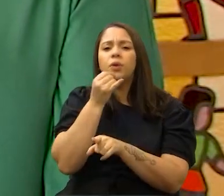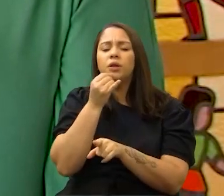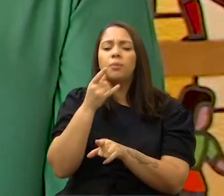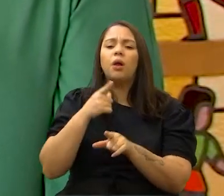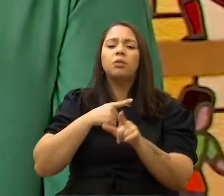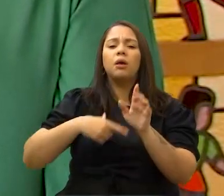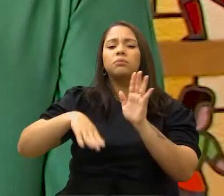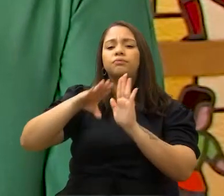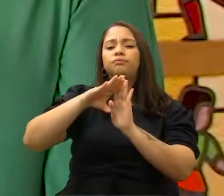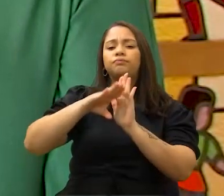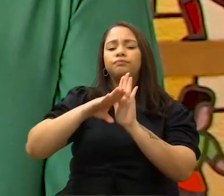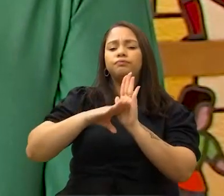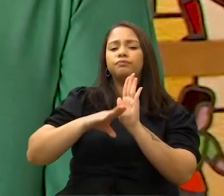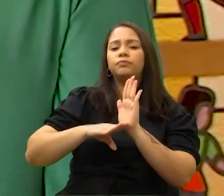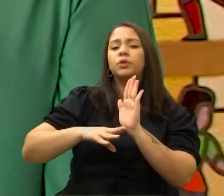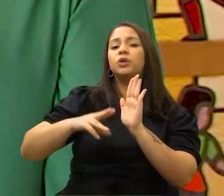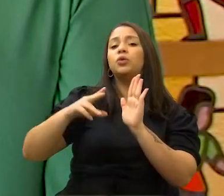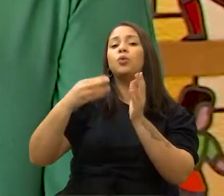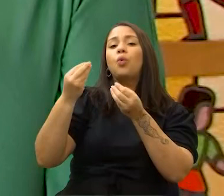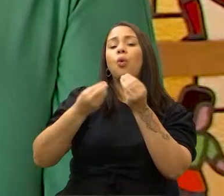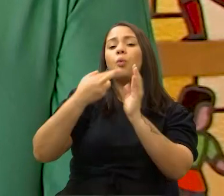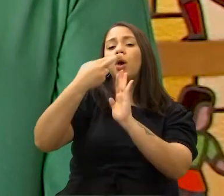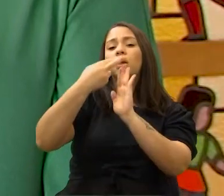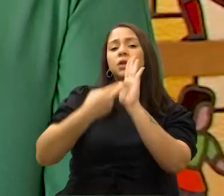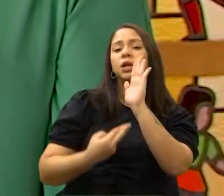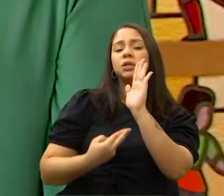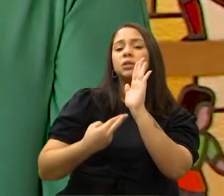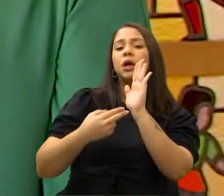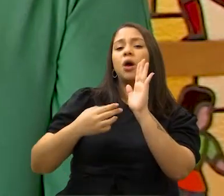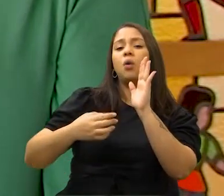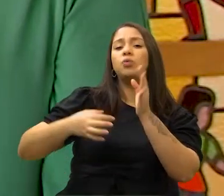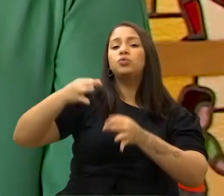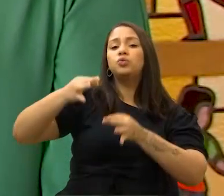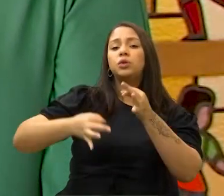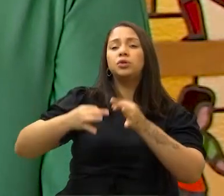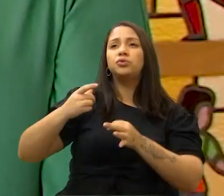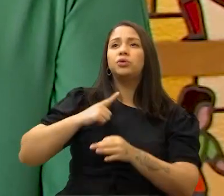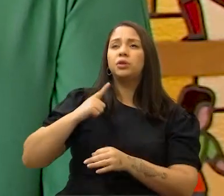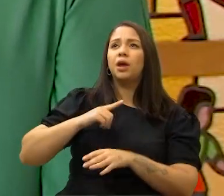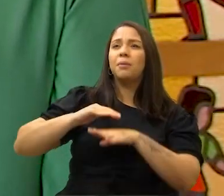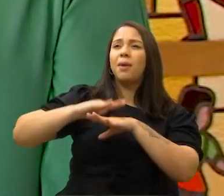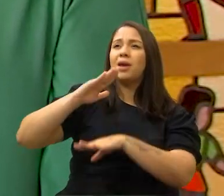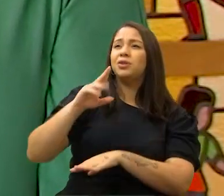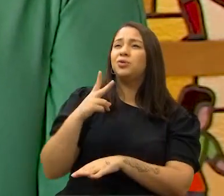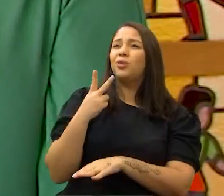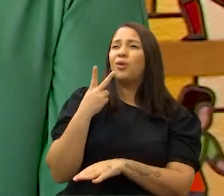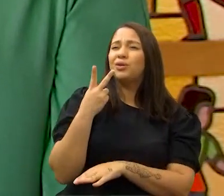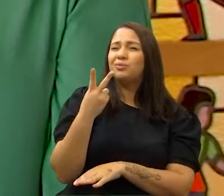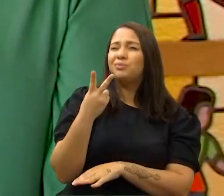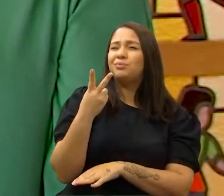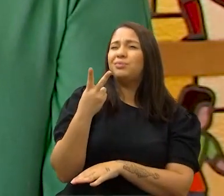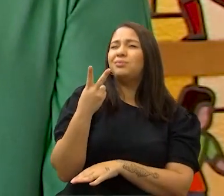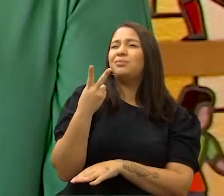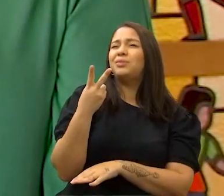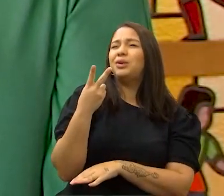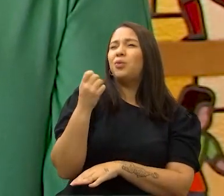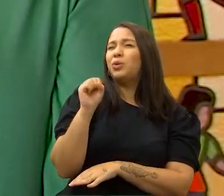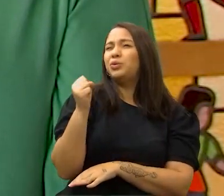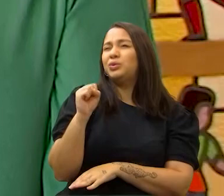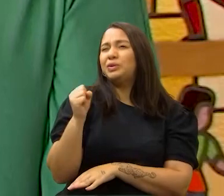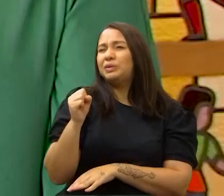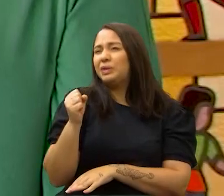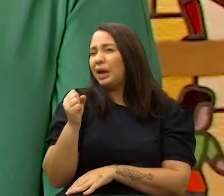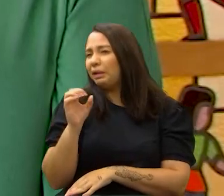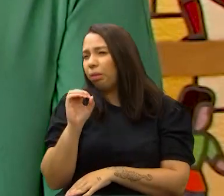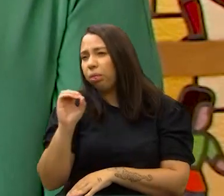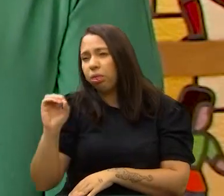um manual de redação jurídica. Outro dia eu vi um que tem mais de 2.800 verbetes.